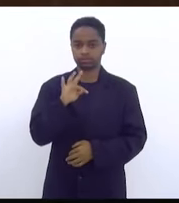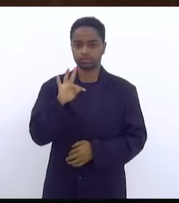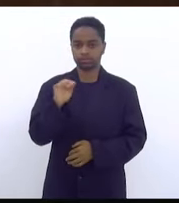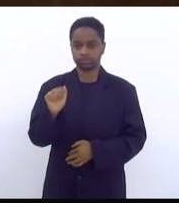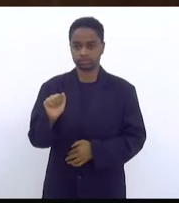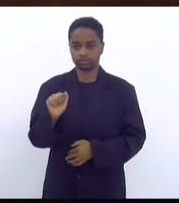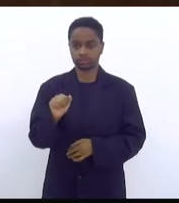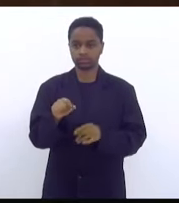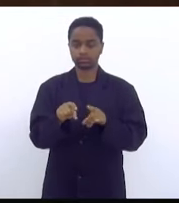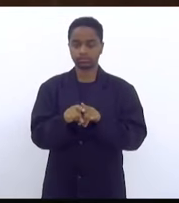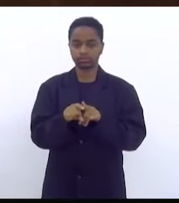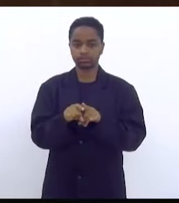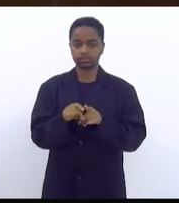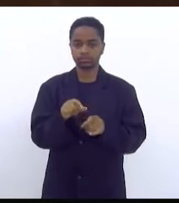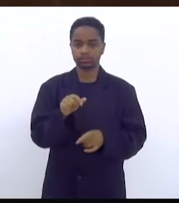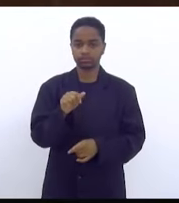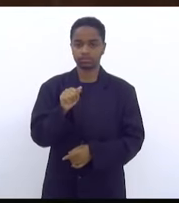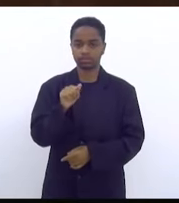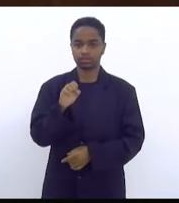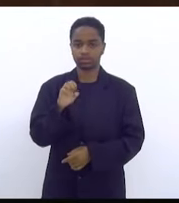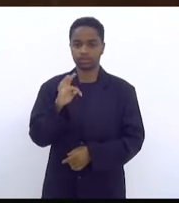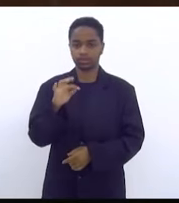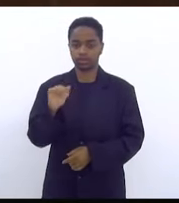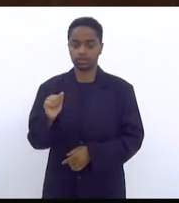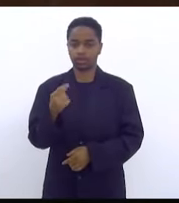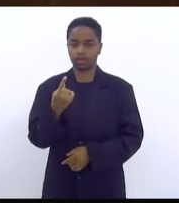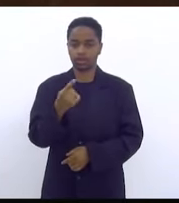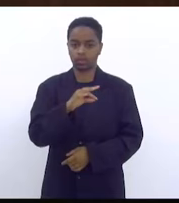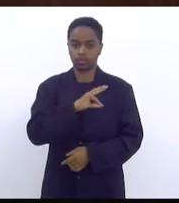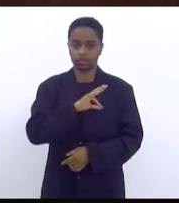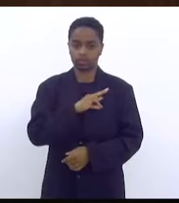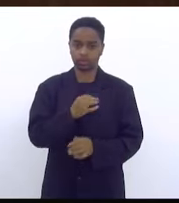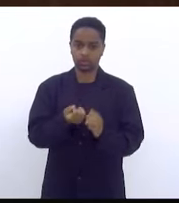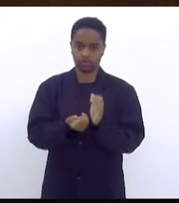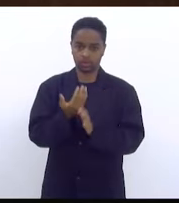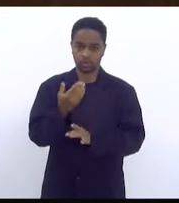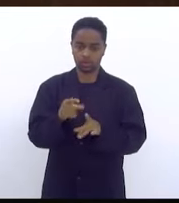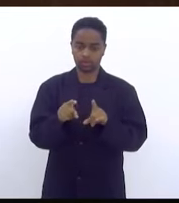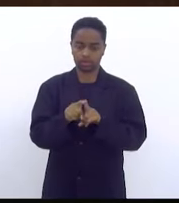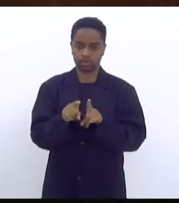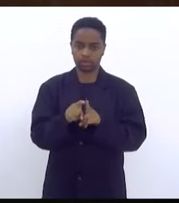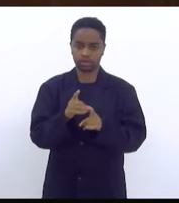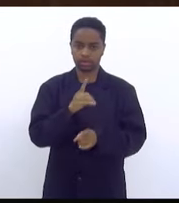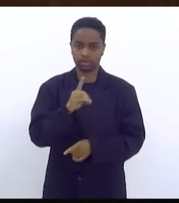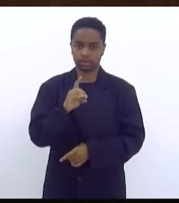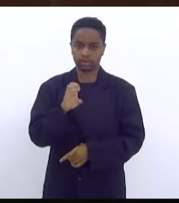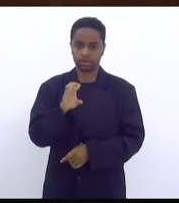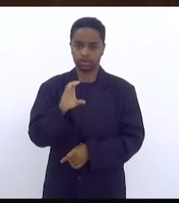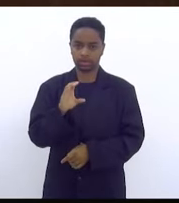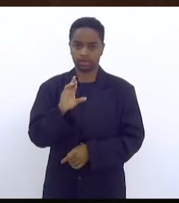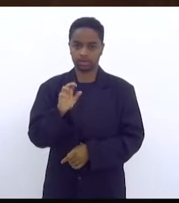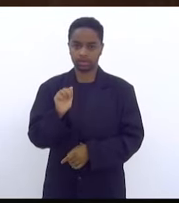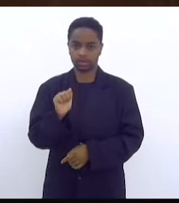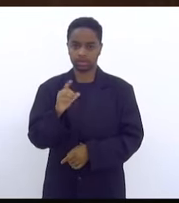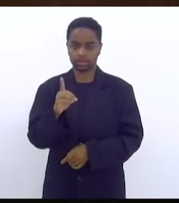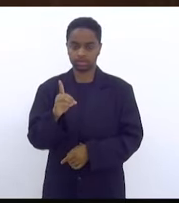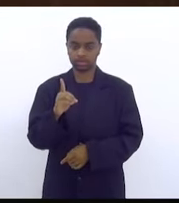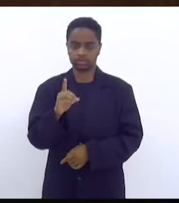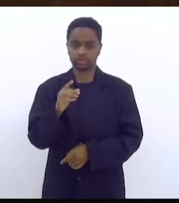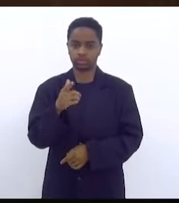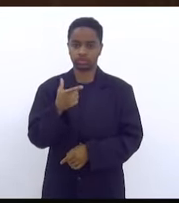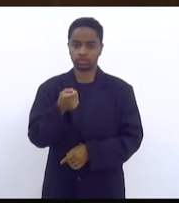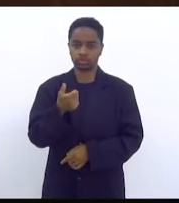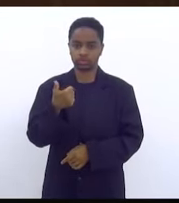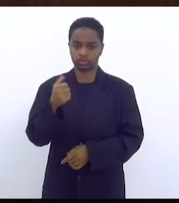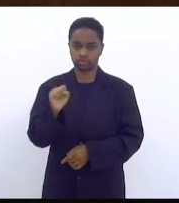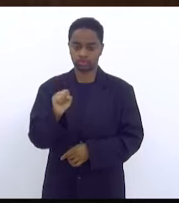o Aeta, que é um dos fundadores, um dos policiais que fundou lá a DECRAD em 2018, a notícia é